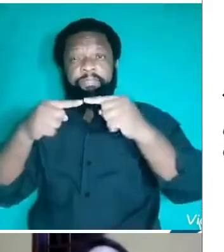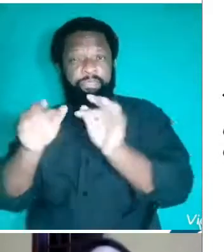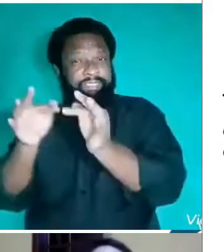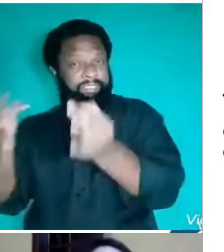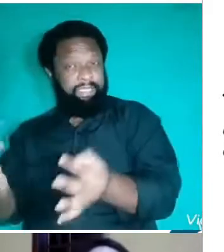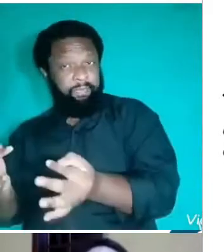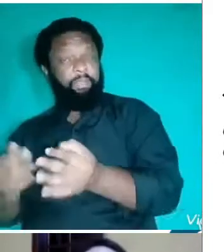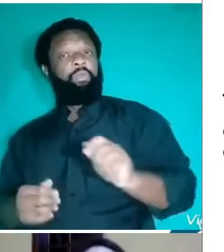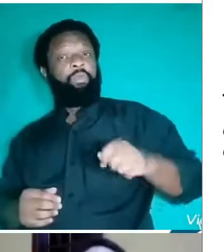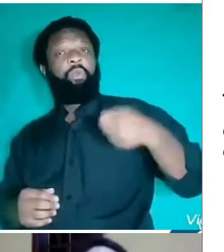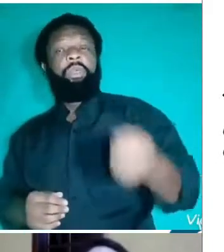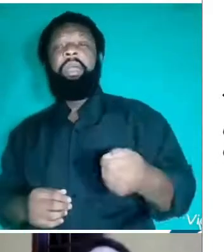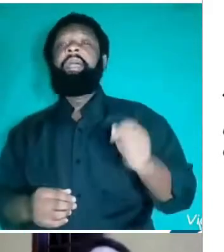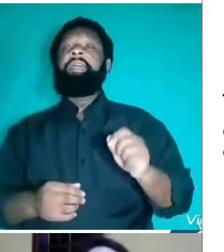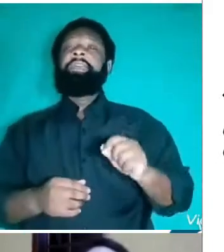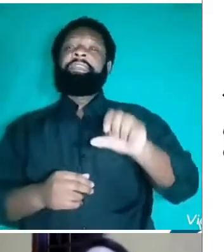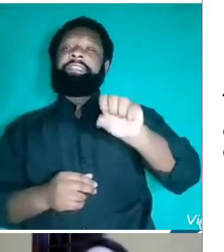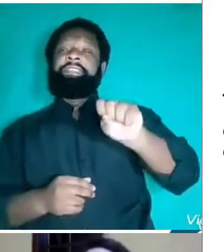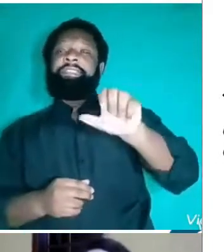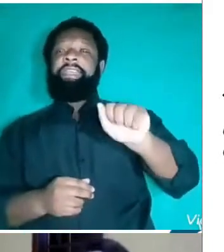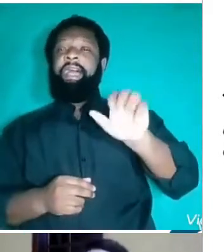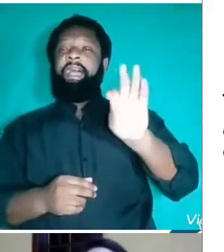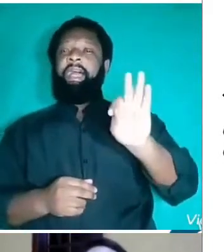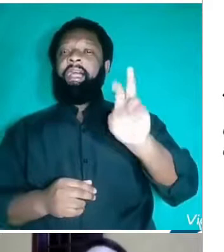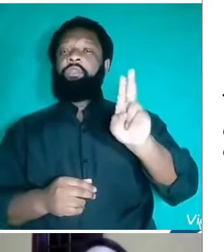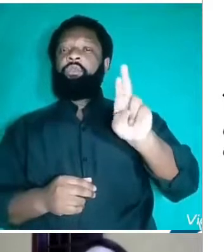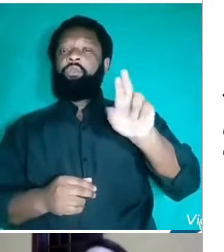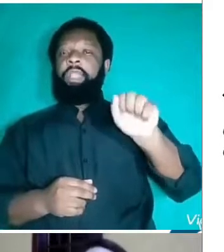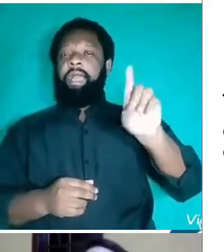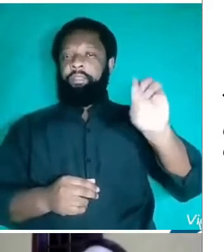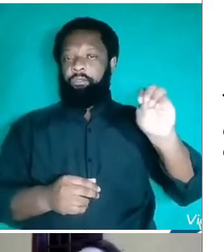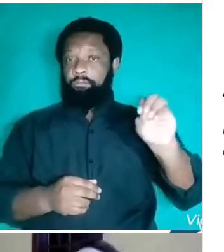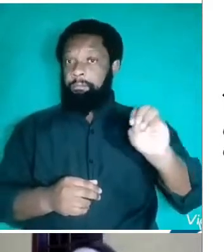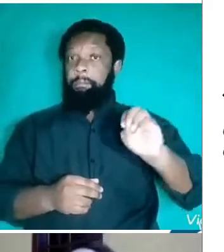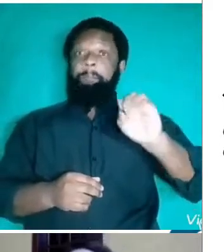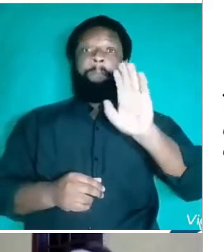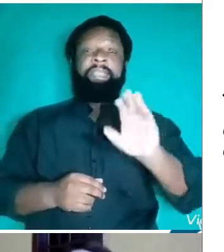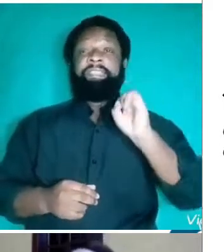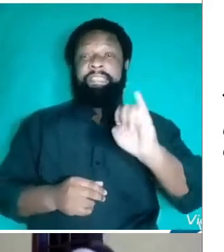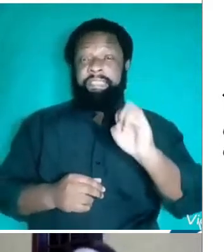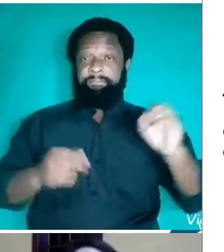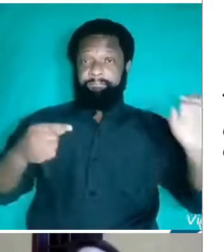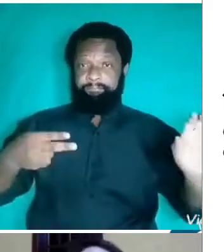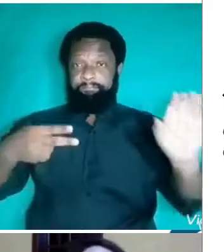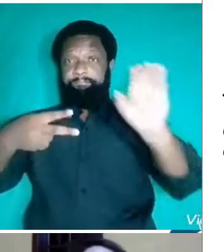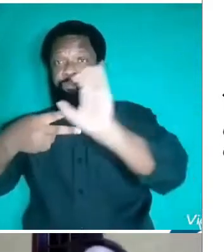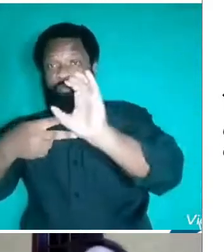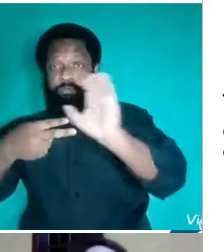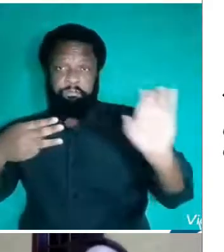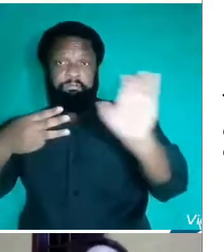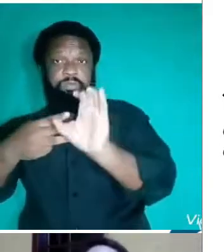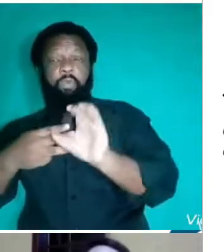simples, ele é classificado como carbono saturado. E se ele fizer dupla ou tripla ligação, ele